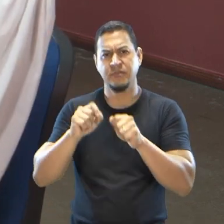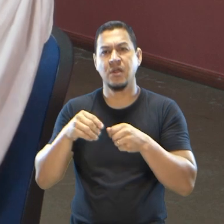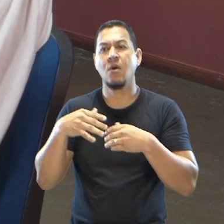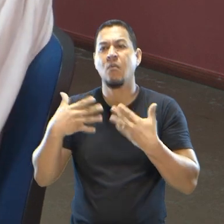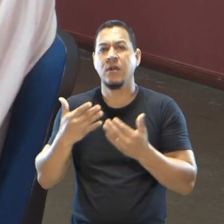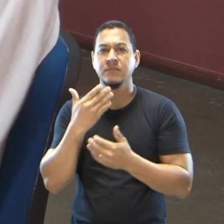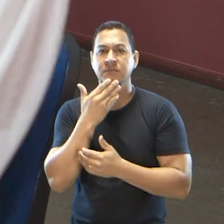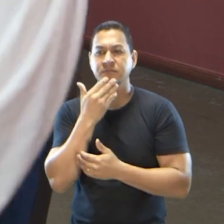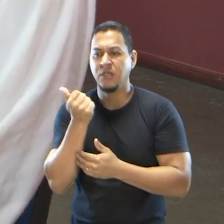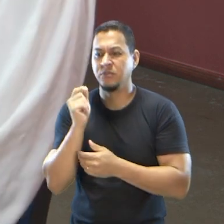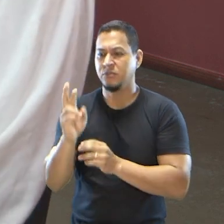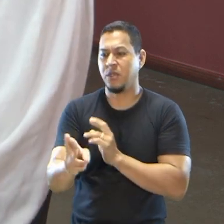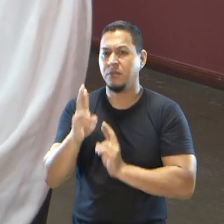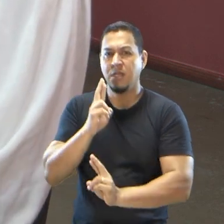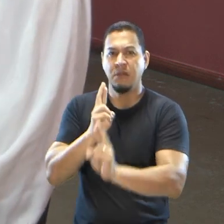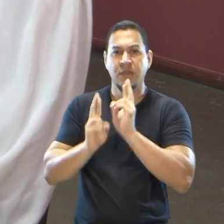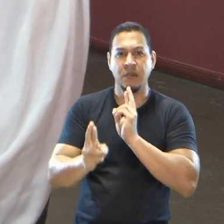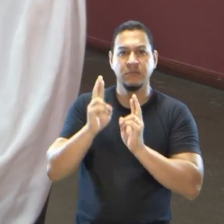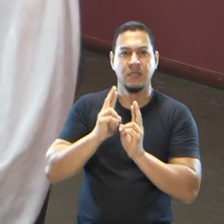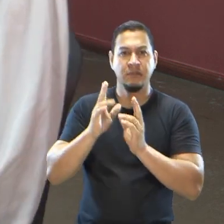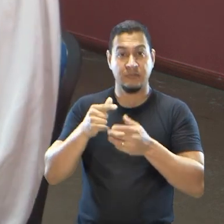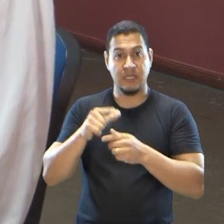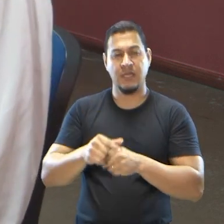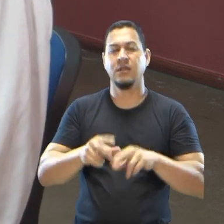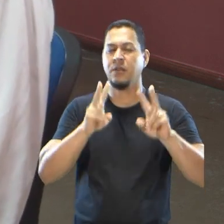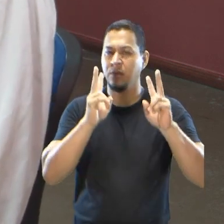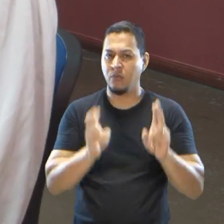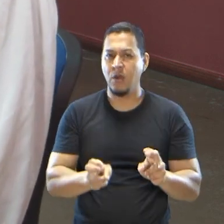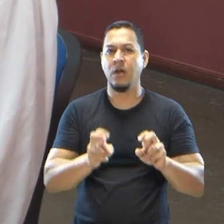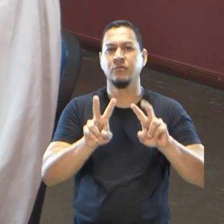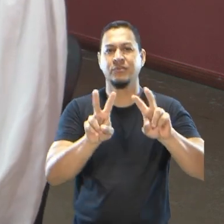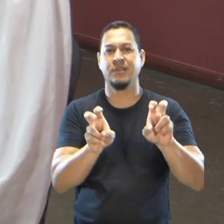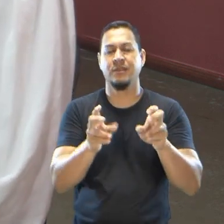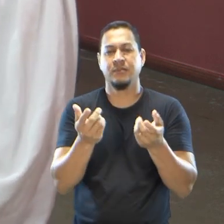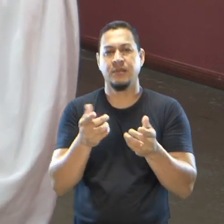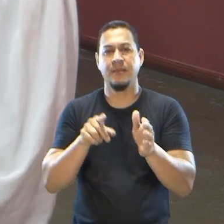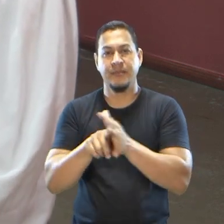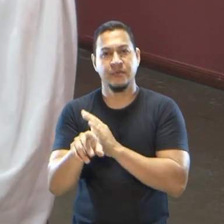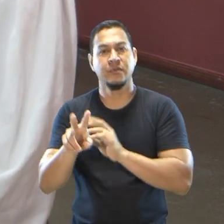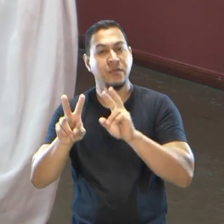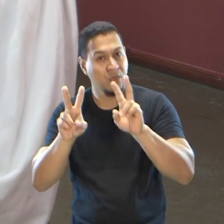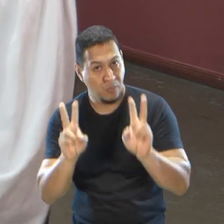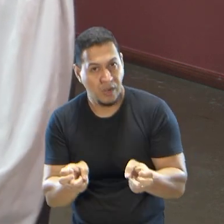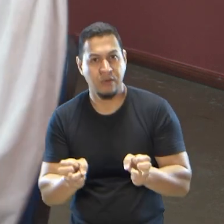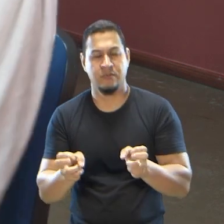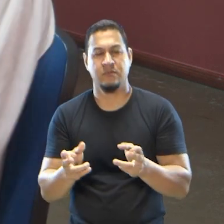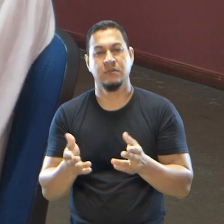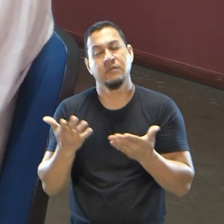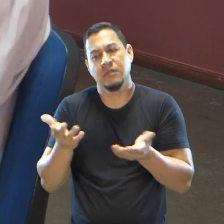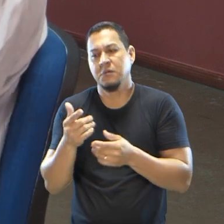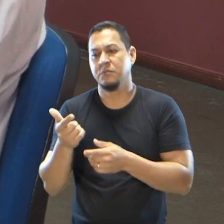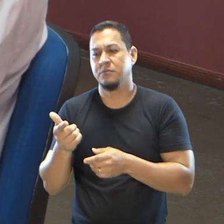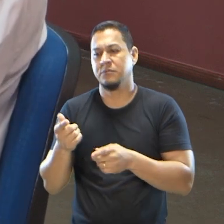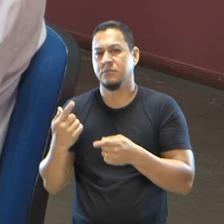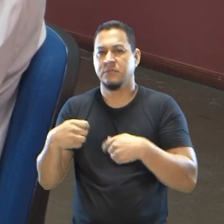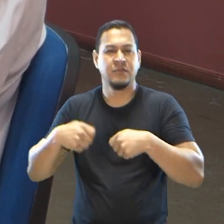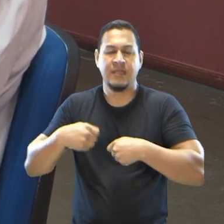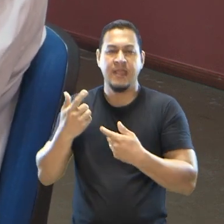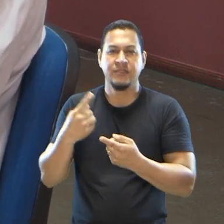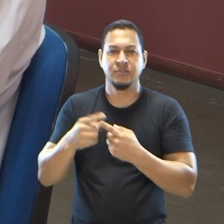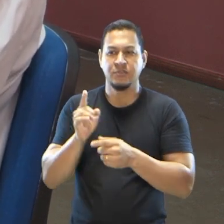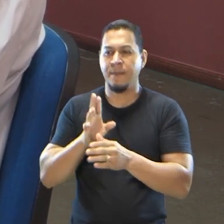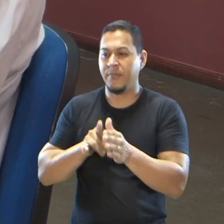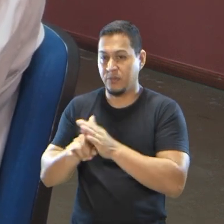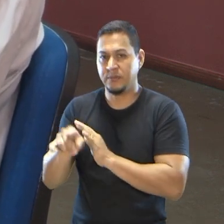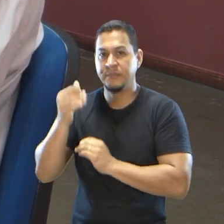inteligência para ver quais são os tipos de resposta que eles vão dar para o mesmo assunto, a mesma pergunta. Então, não adianta, vai ter que